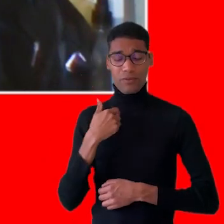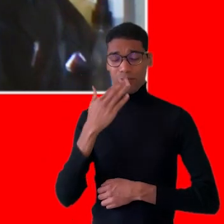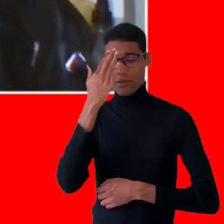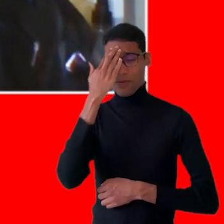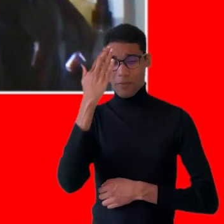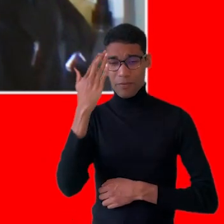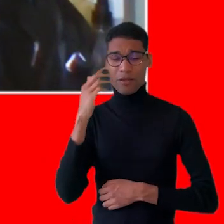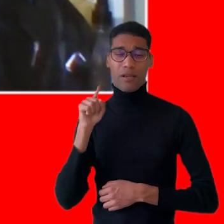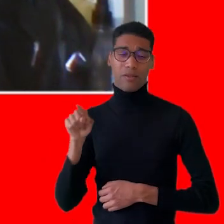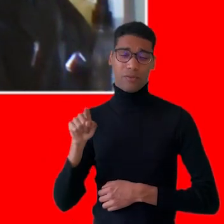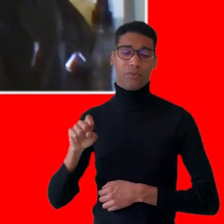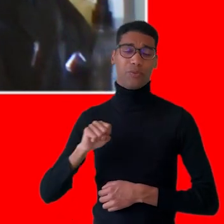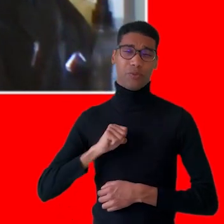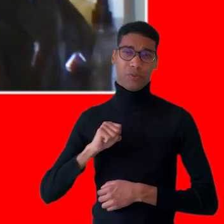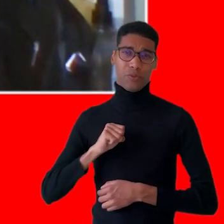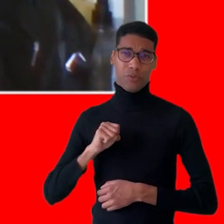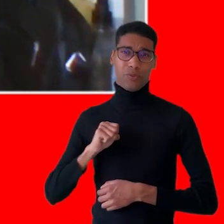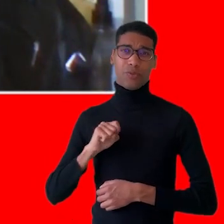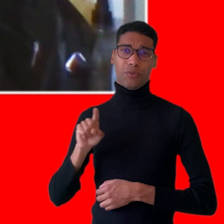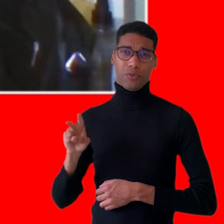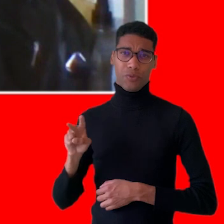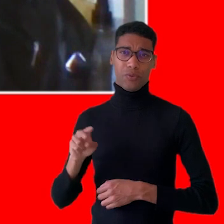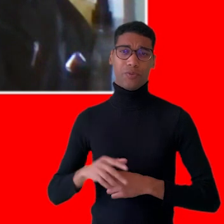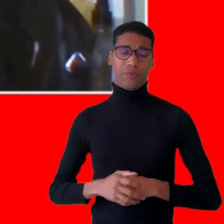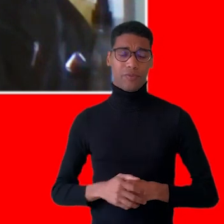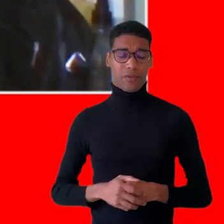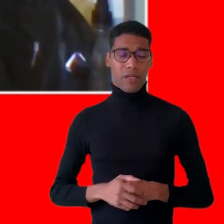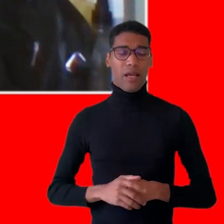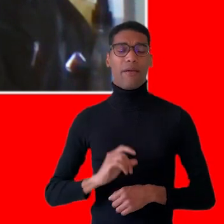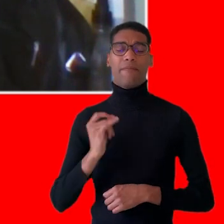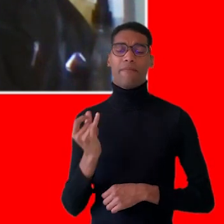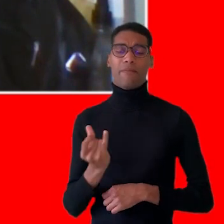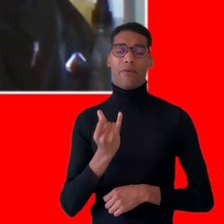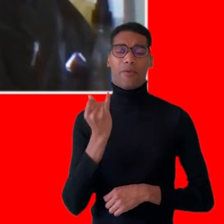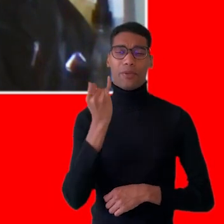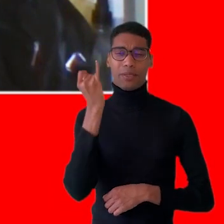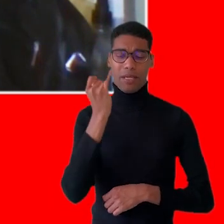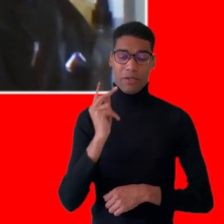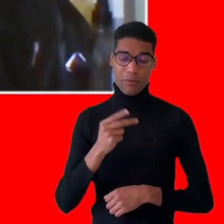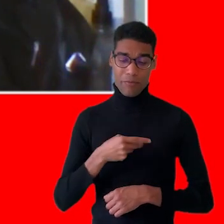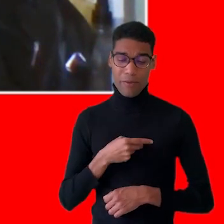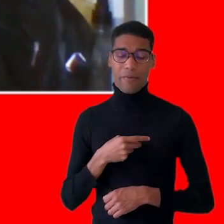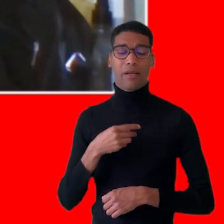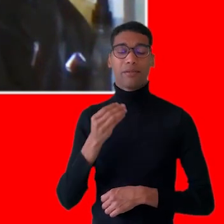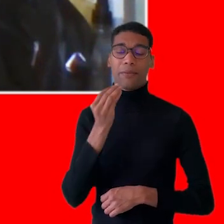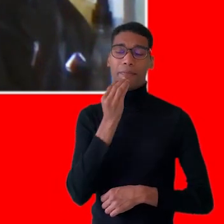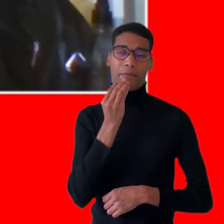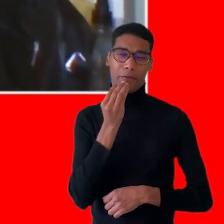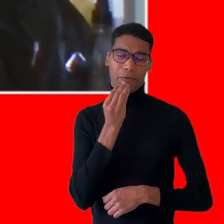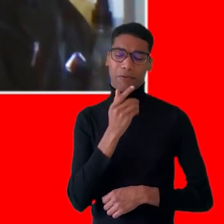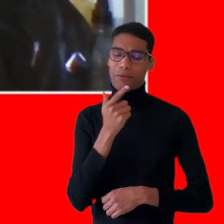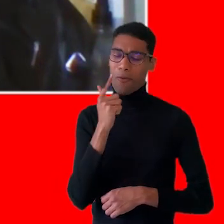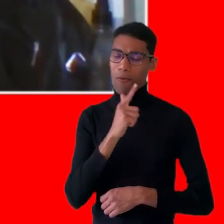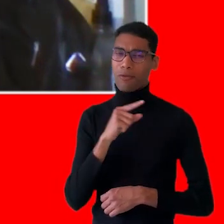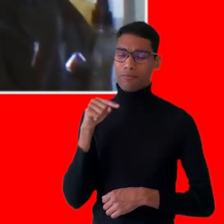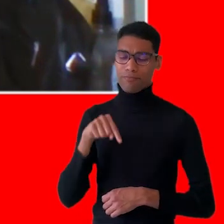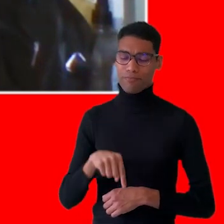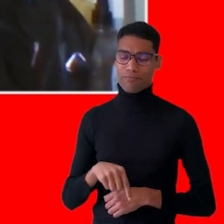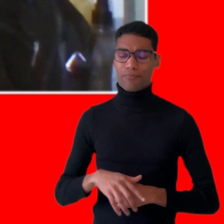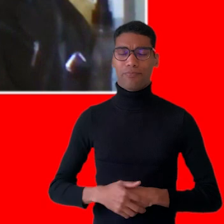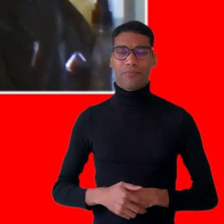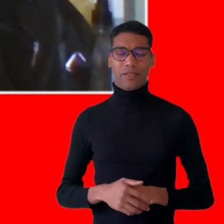obrigado, meu mano Euler. É importantíssimo para mim essa oportunidade de estar